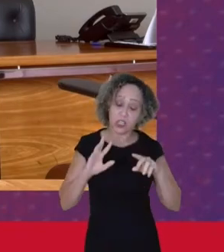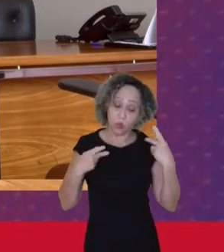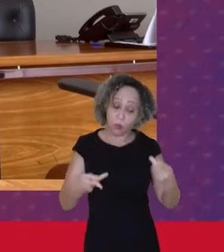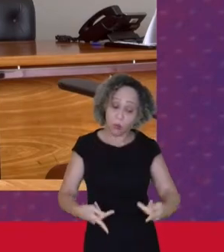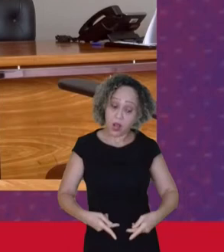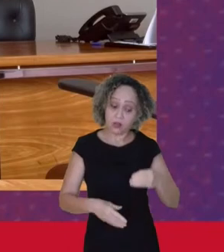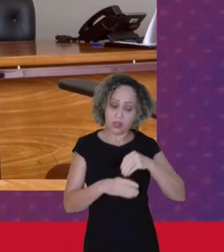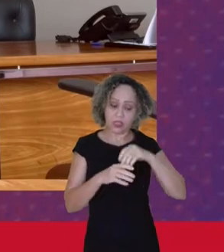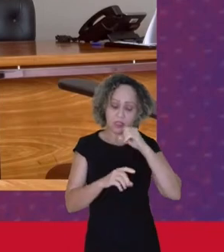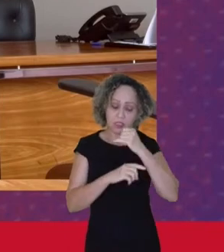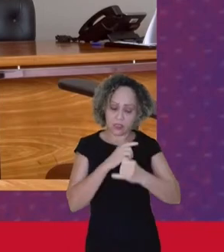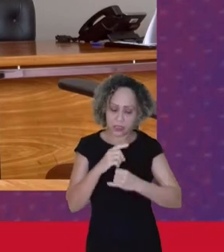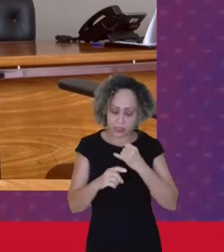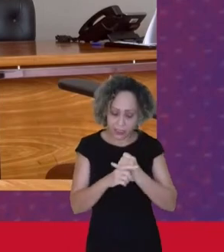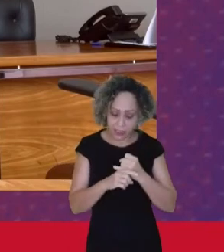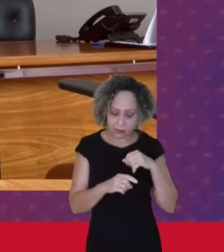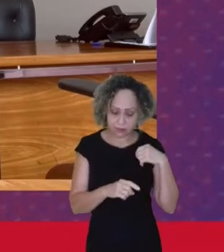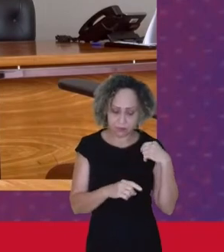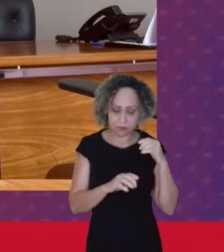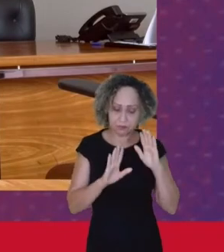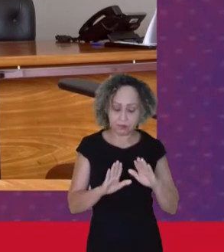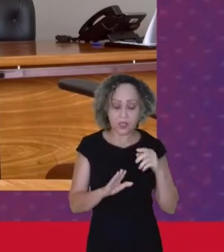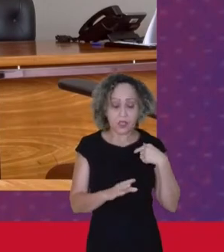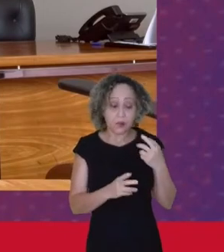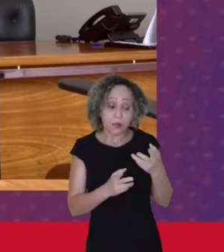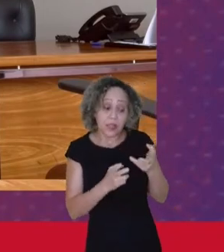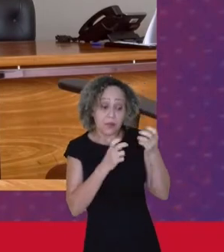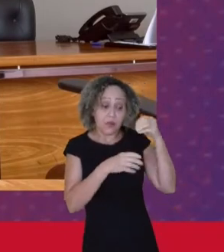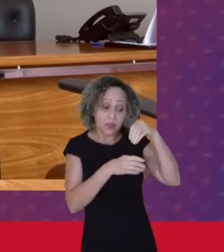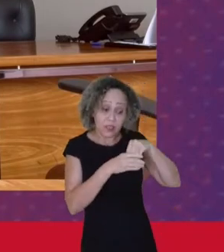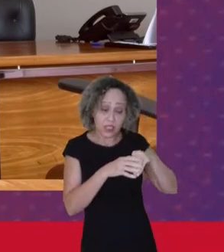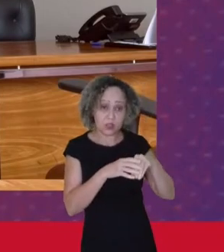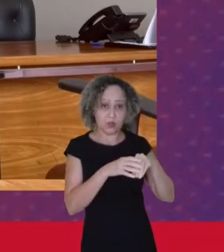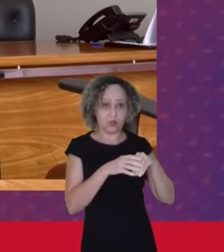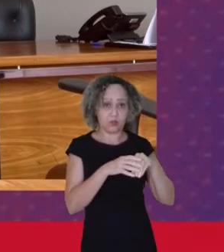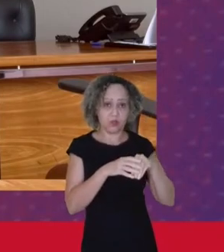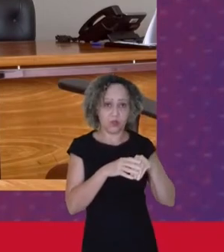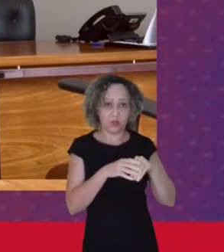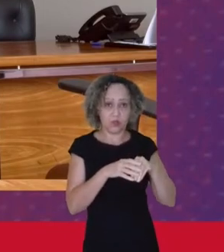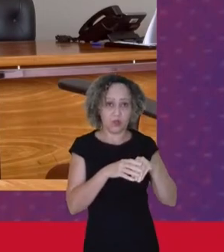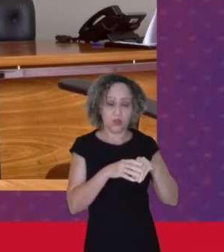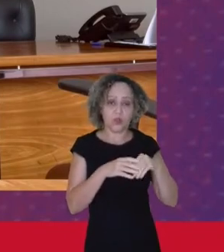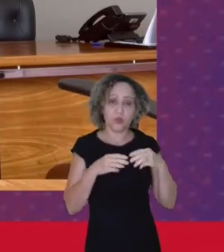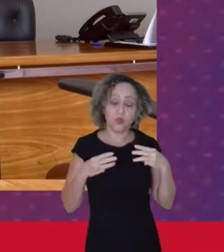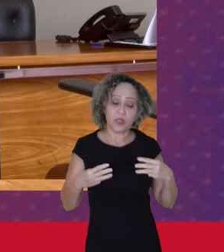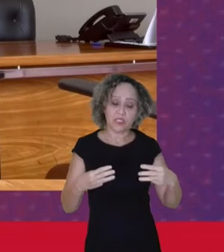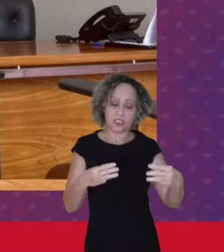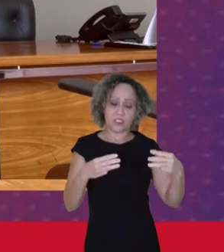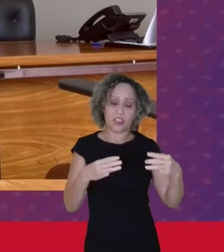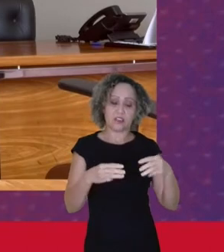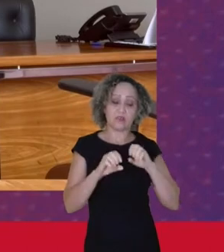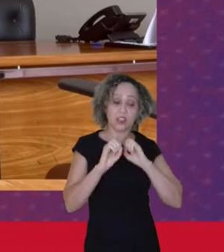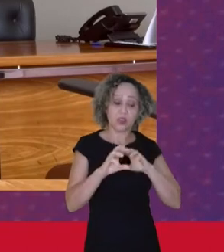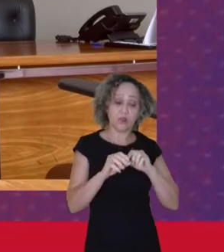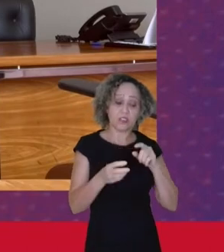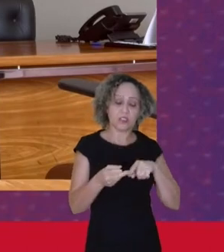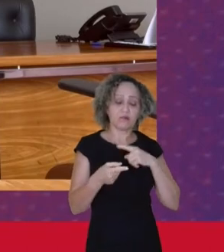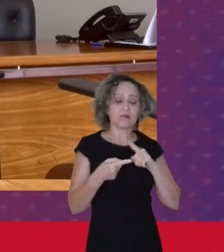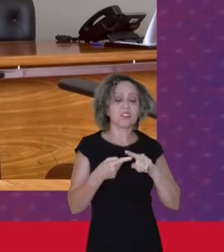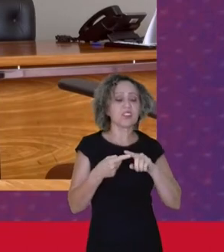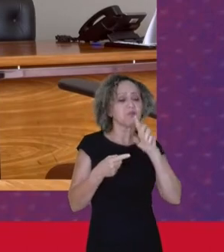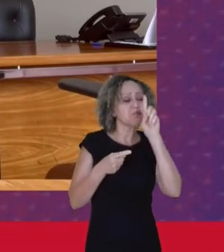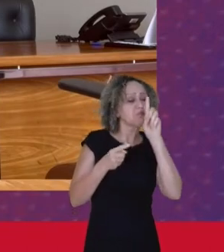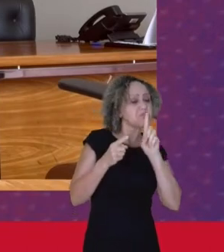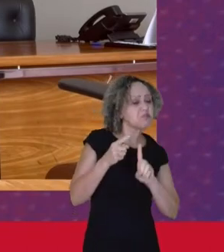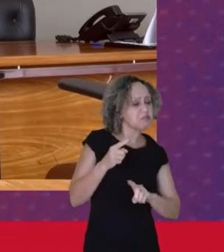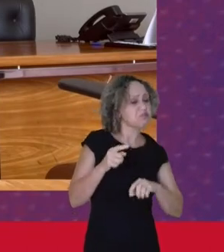governo, no Ministério da Educação, tinha uma área que trabalhava a parte de educação e direitos humanos. Nós